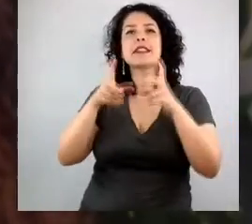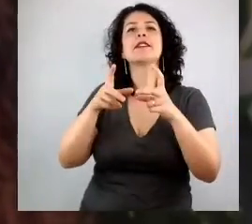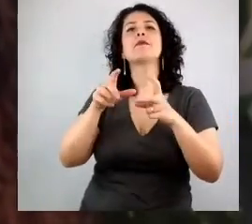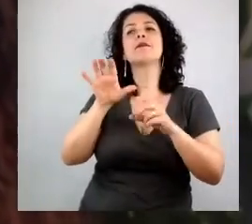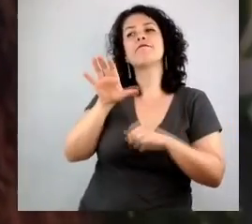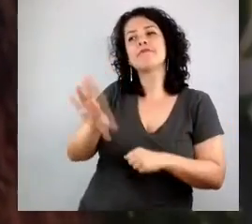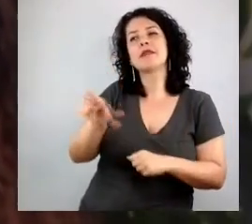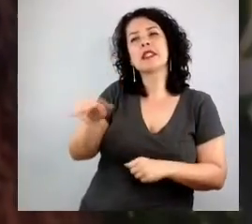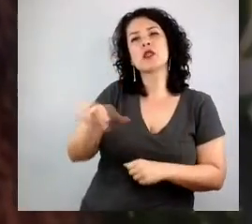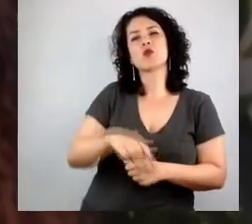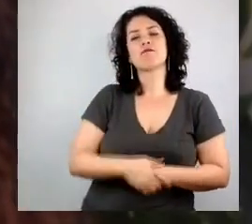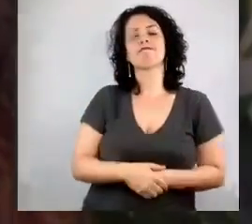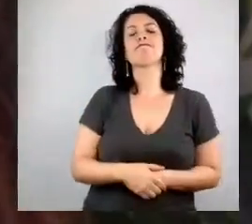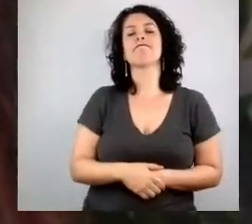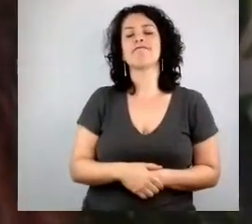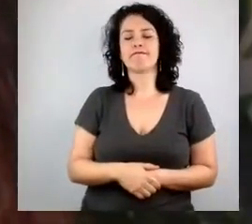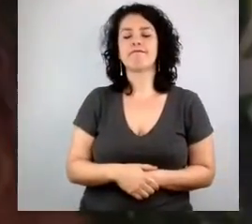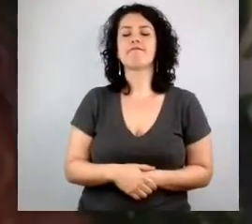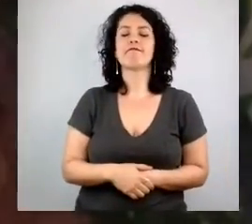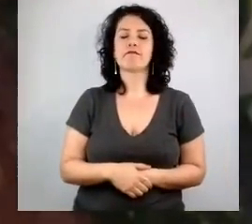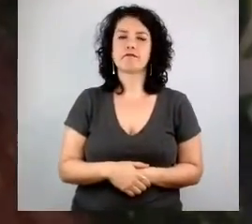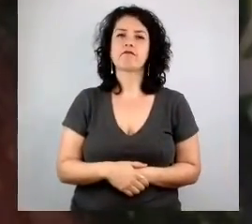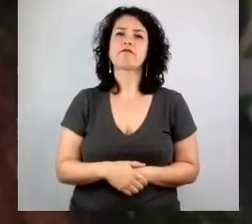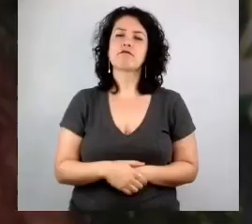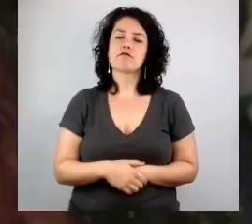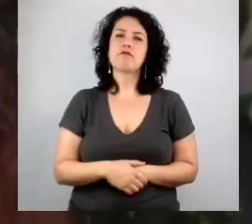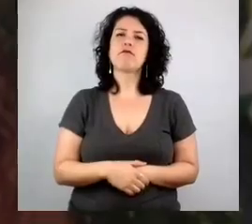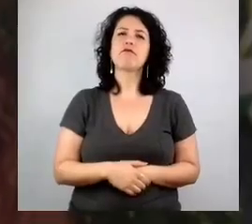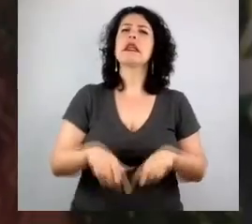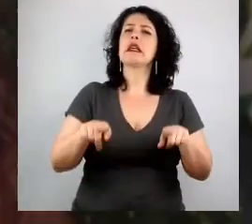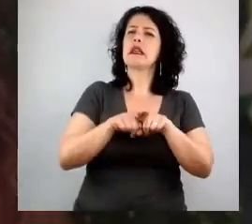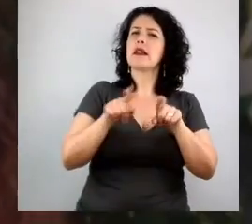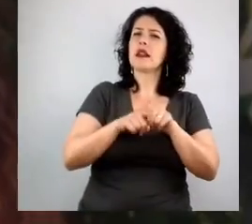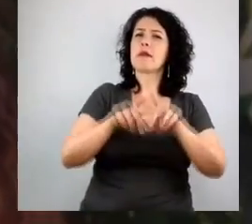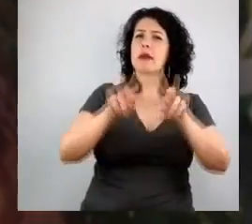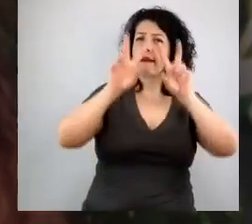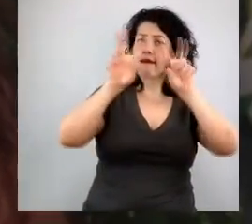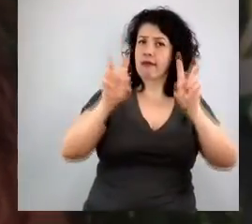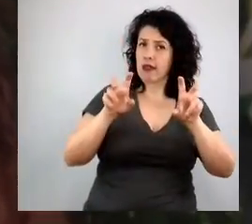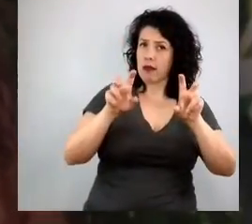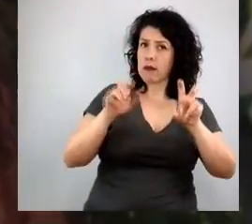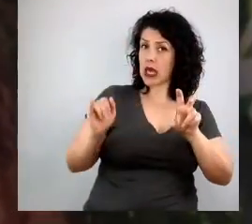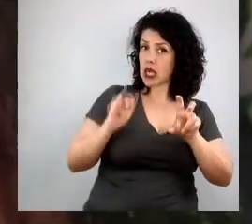Outra pauta que é importante a gente começar a debater cada vez mais, que